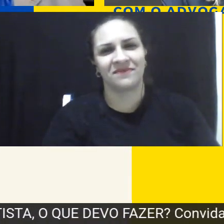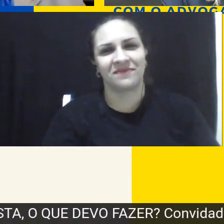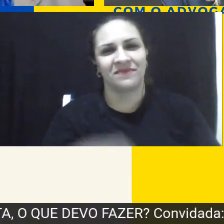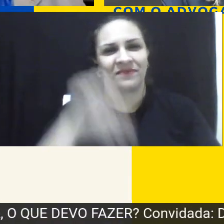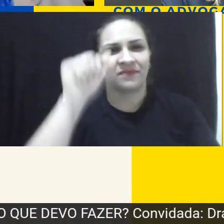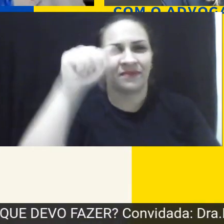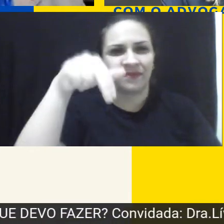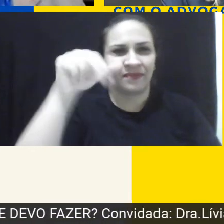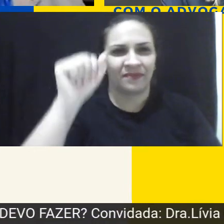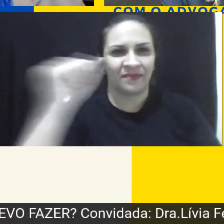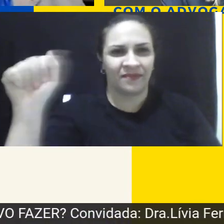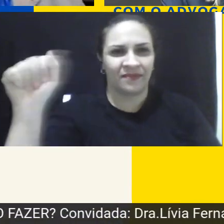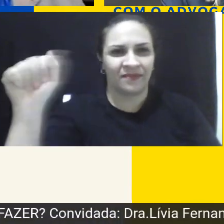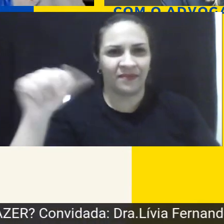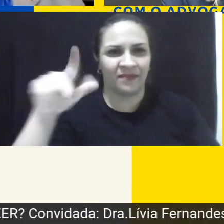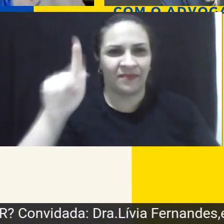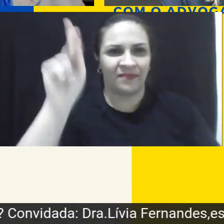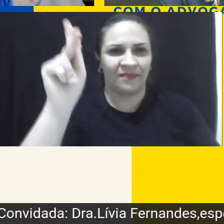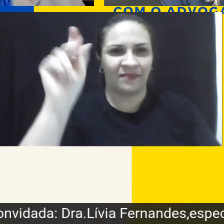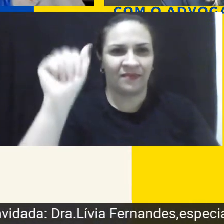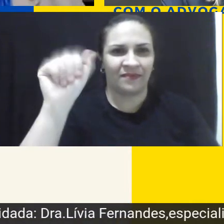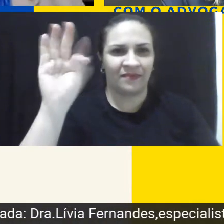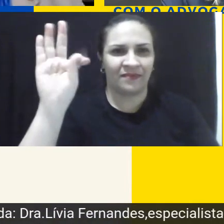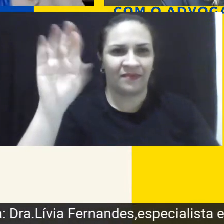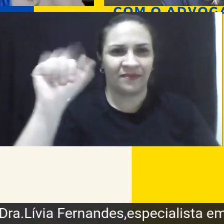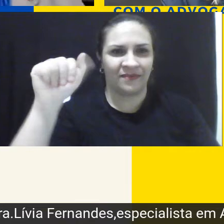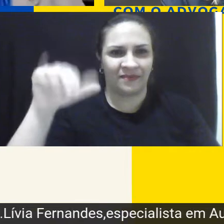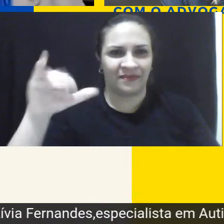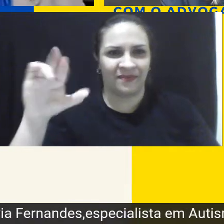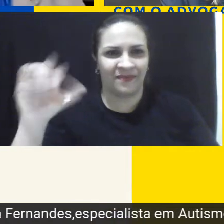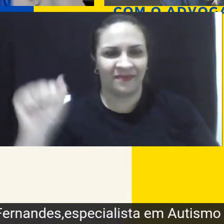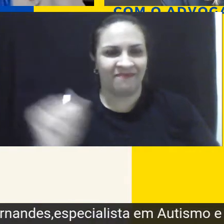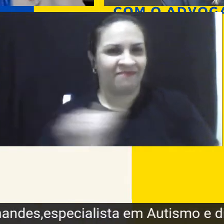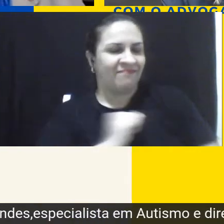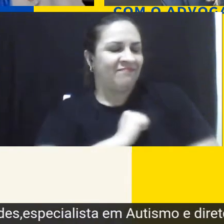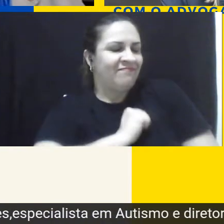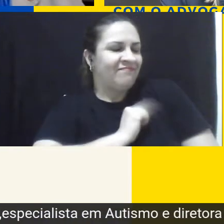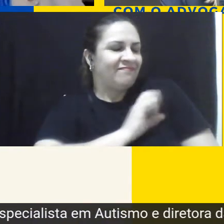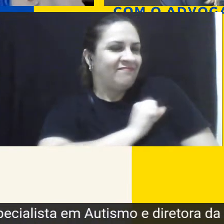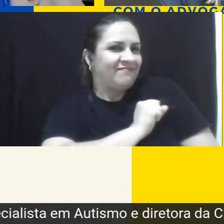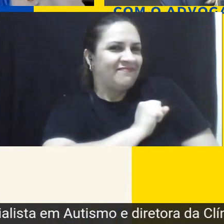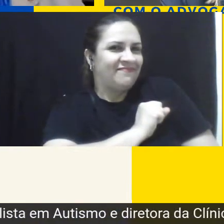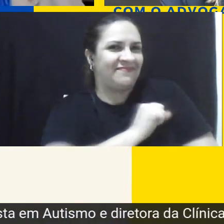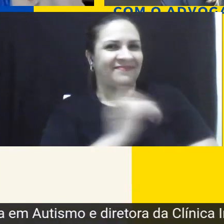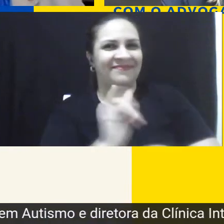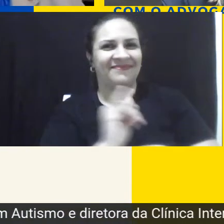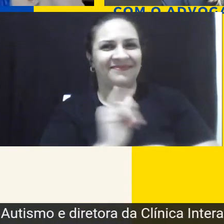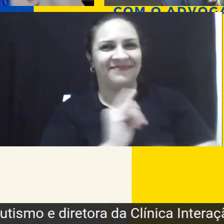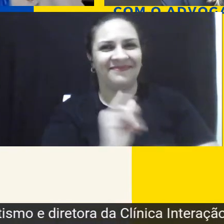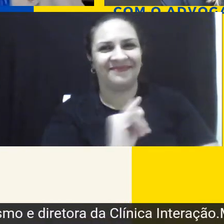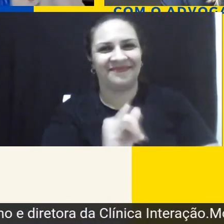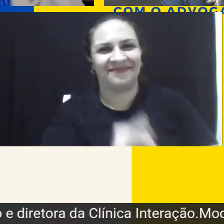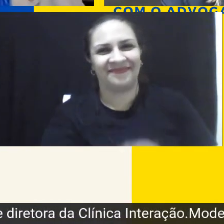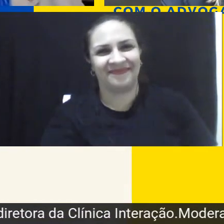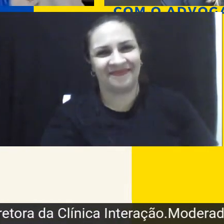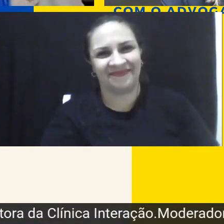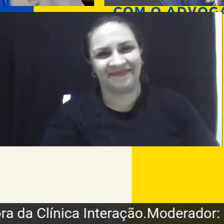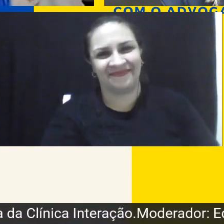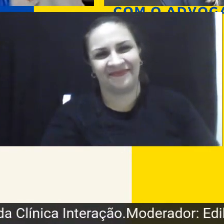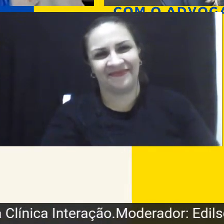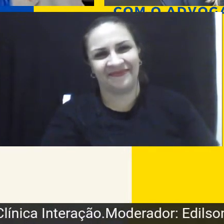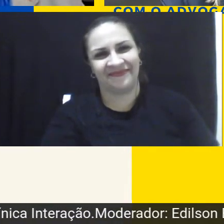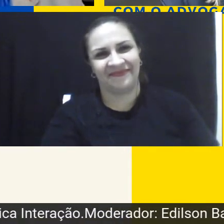Ana Catarina Salles está apaixonada. Ela veio lá do YouTube. Eu também estou apaixonado